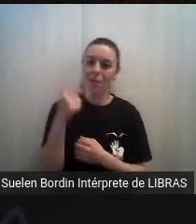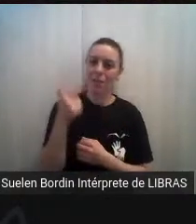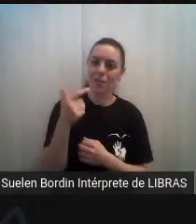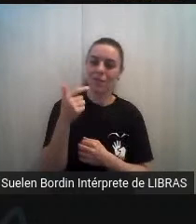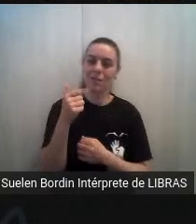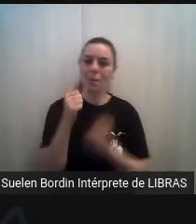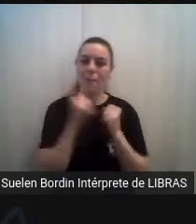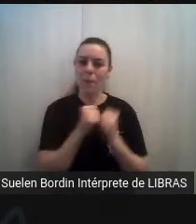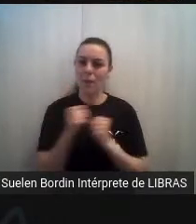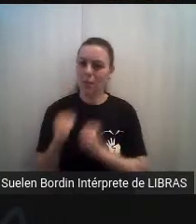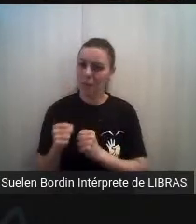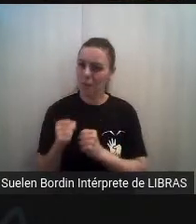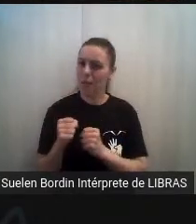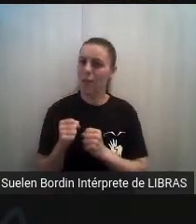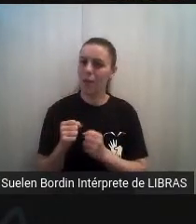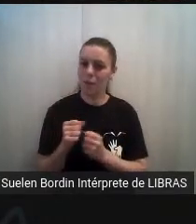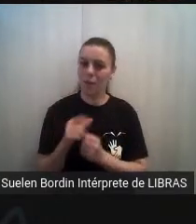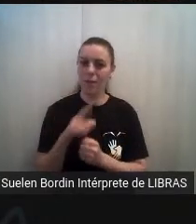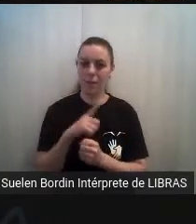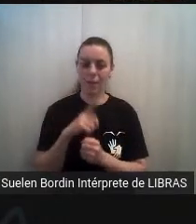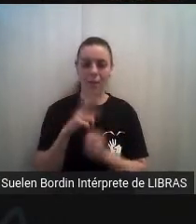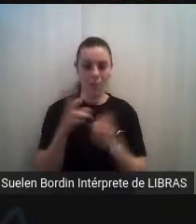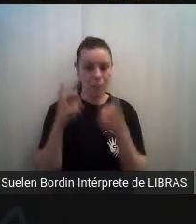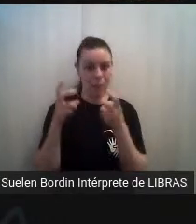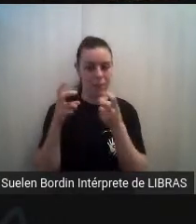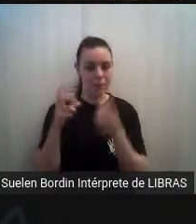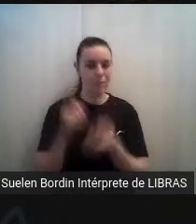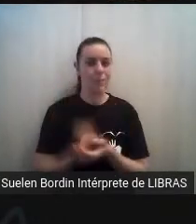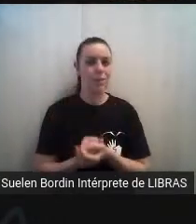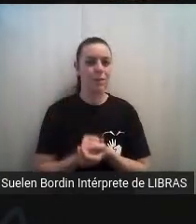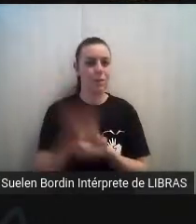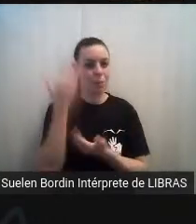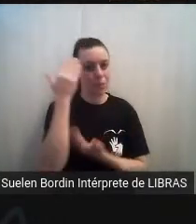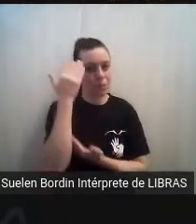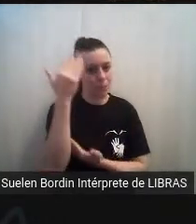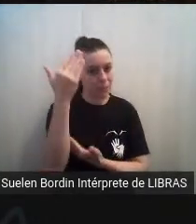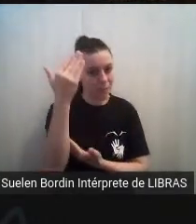gente se enxerga capaz também. Então, meu muito obrigado.